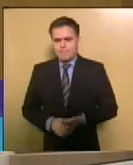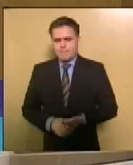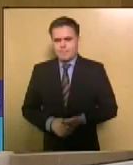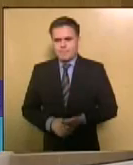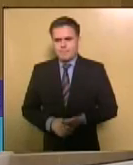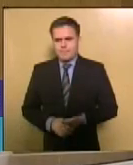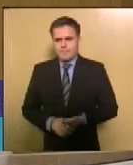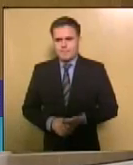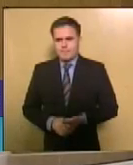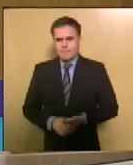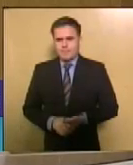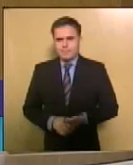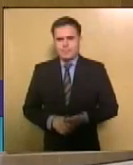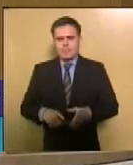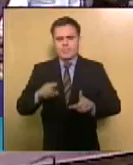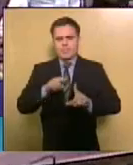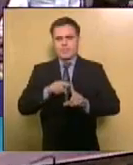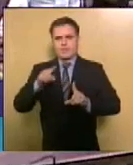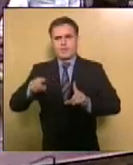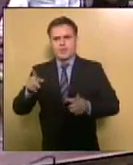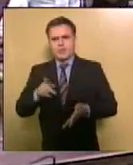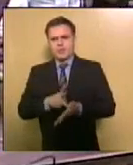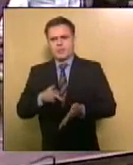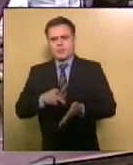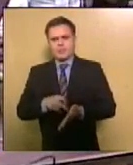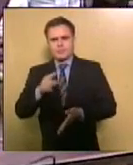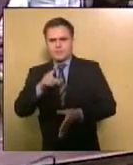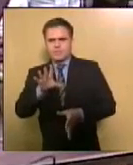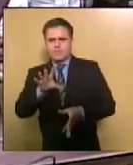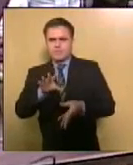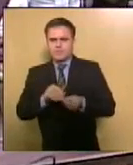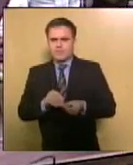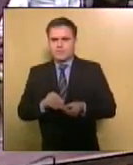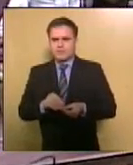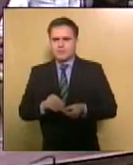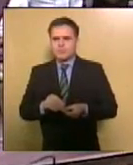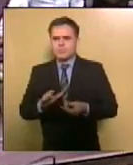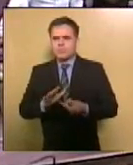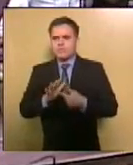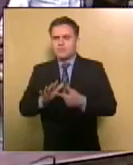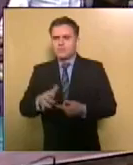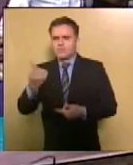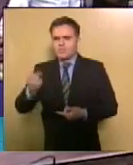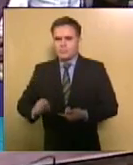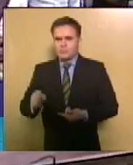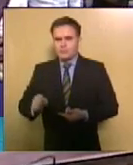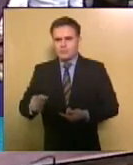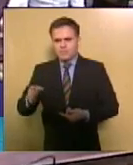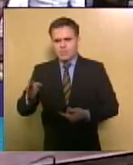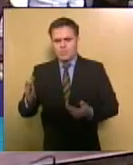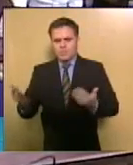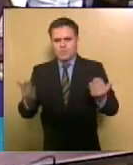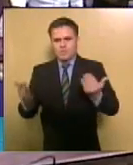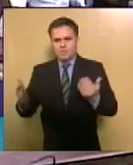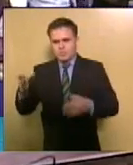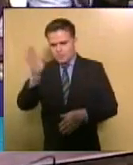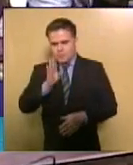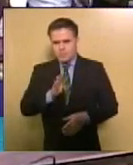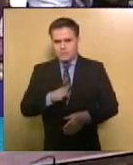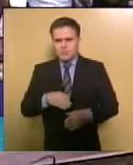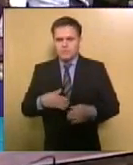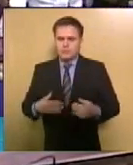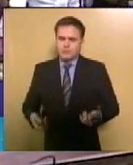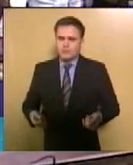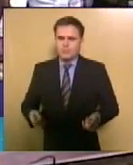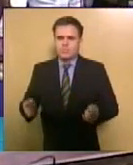negras esse gráfico era na verdade fazendo o resumo de alguns outros mostrando Sergipe em relação ao Brasil que na verdade e a